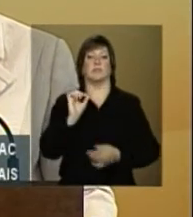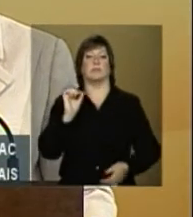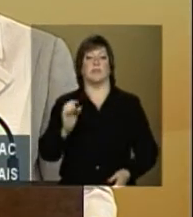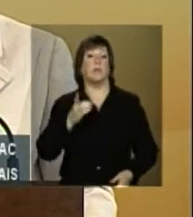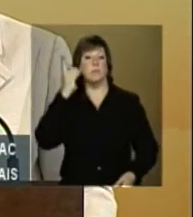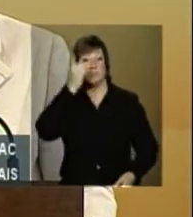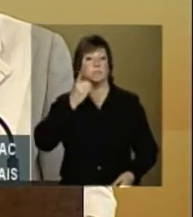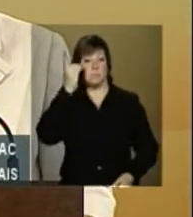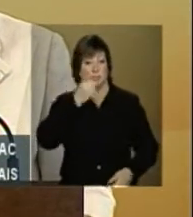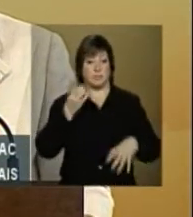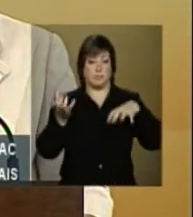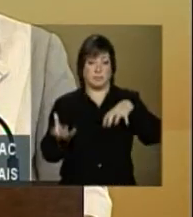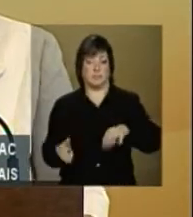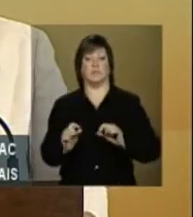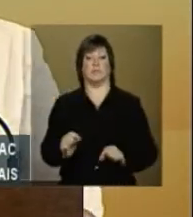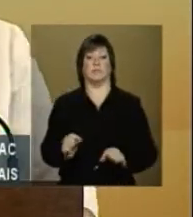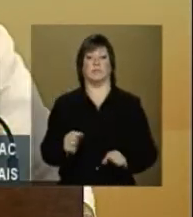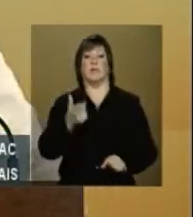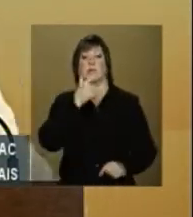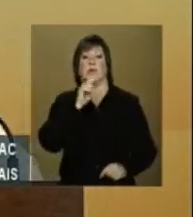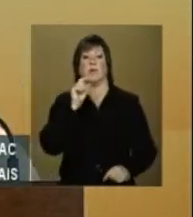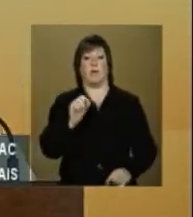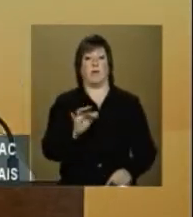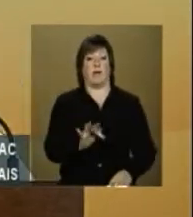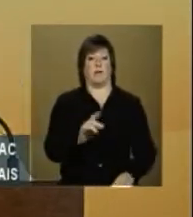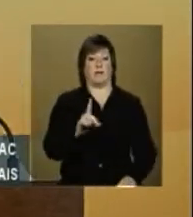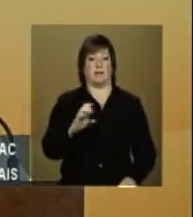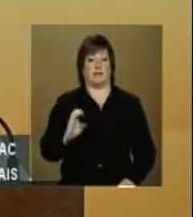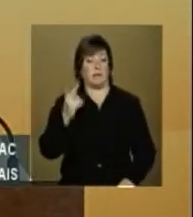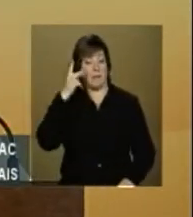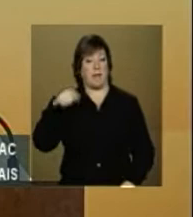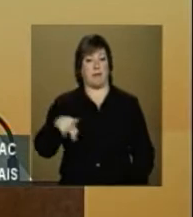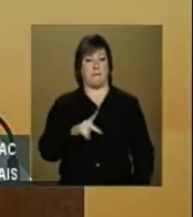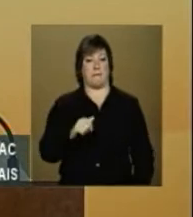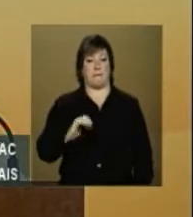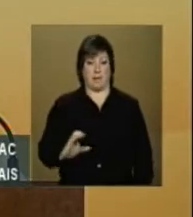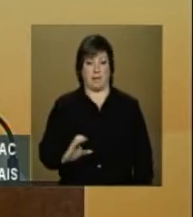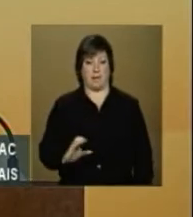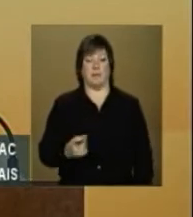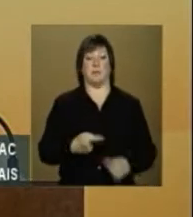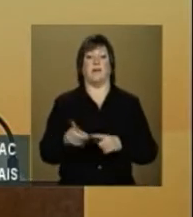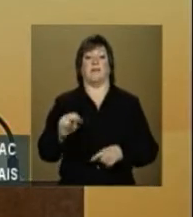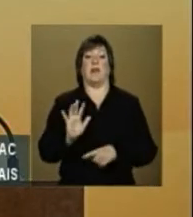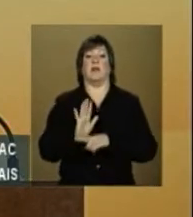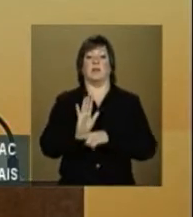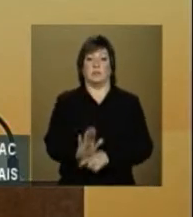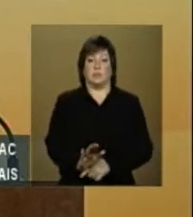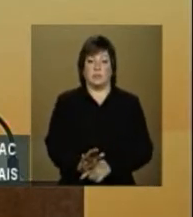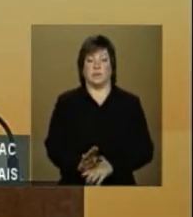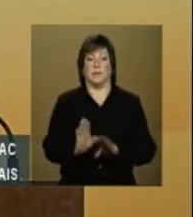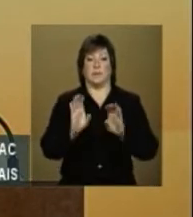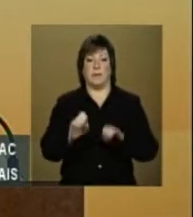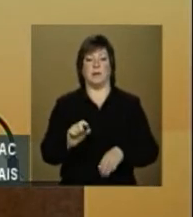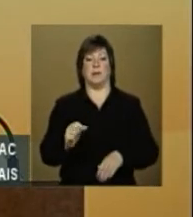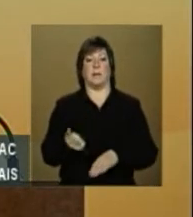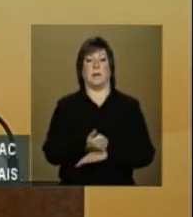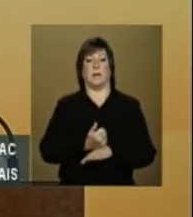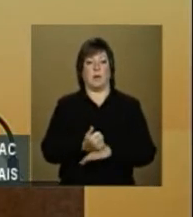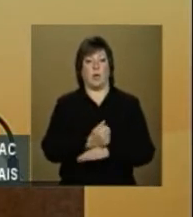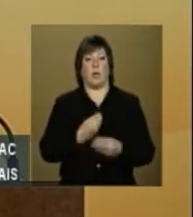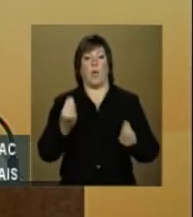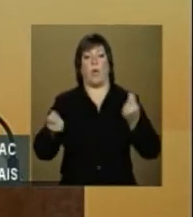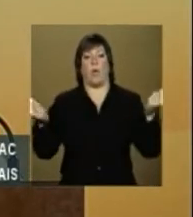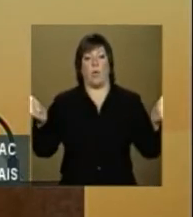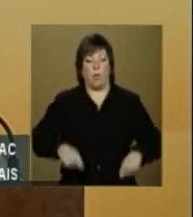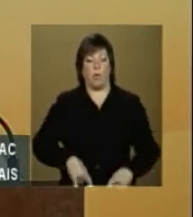Deputados da RDC para o PAC, que vai permitir uma melhoria nas condições